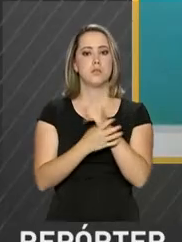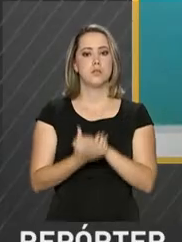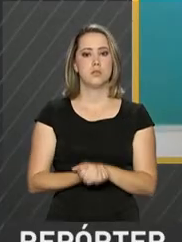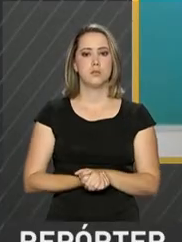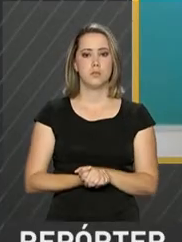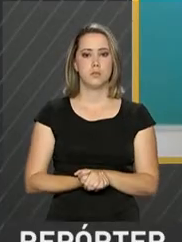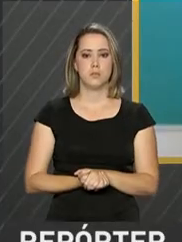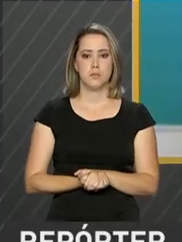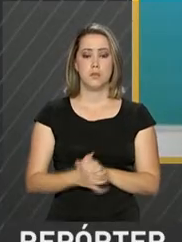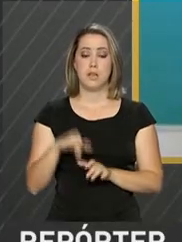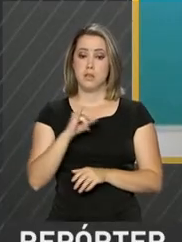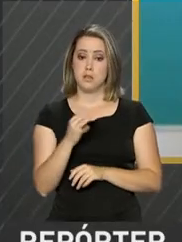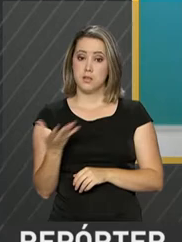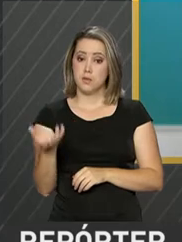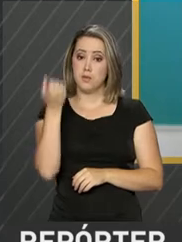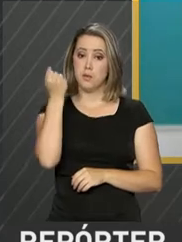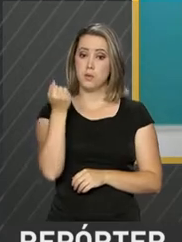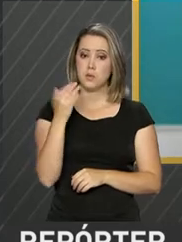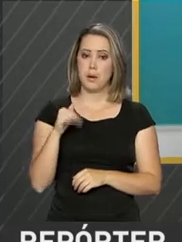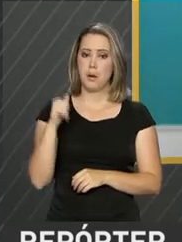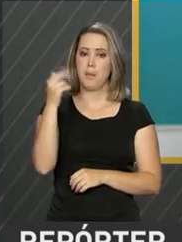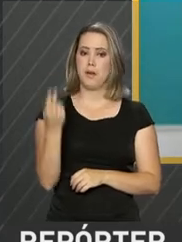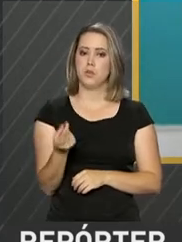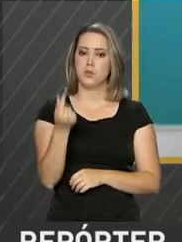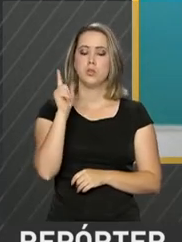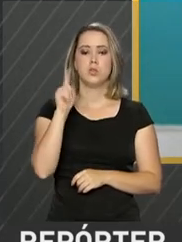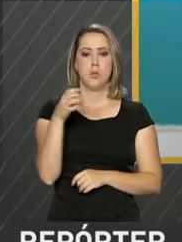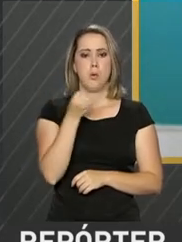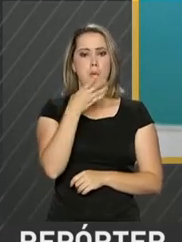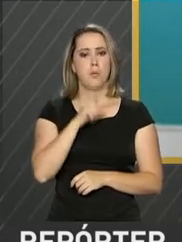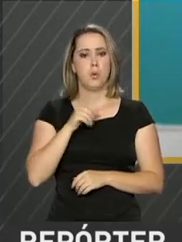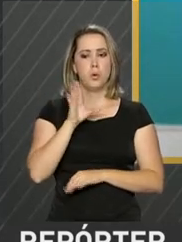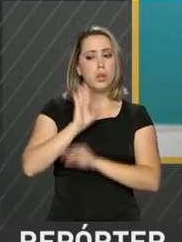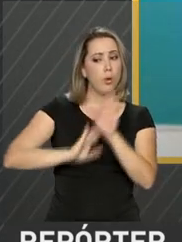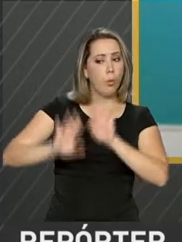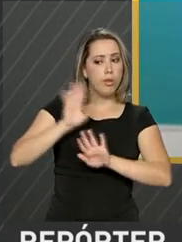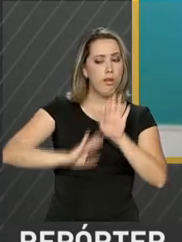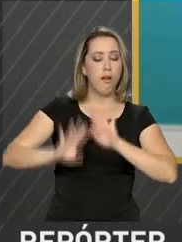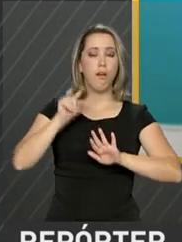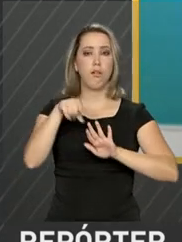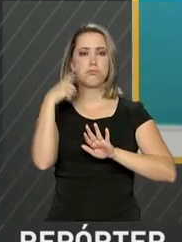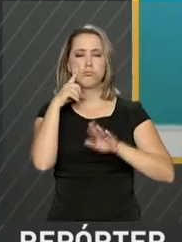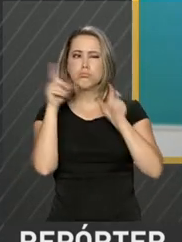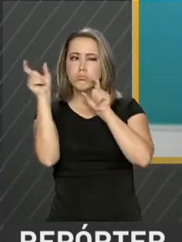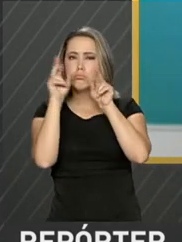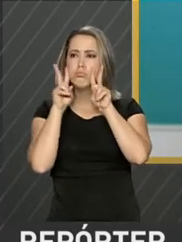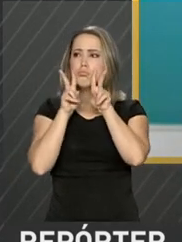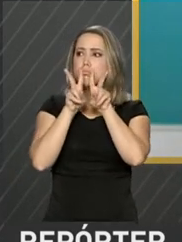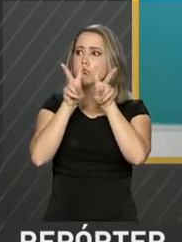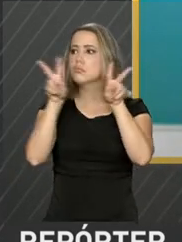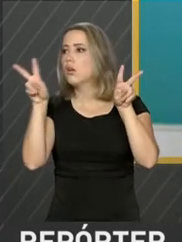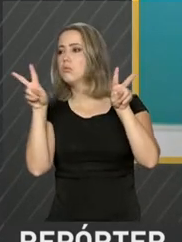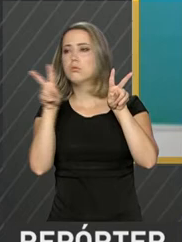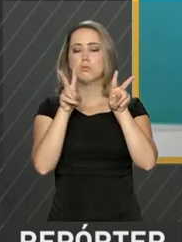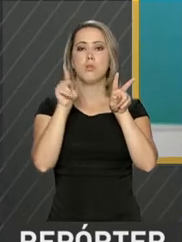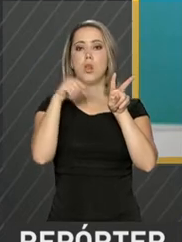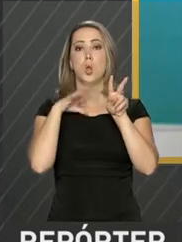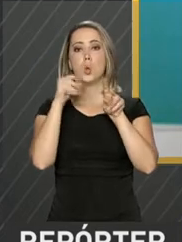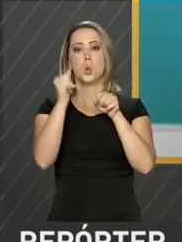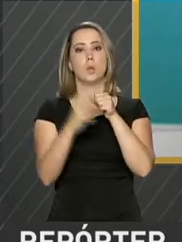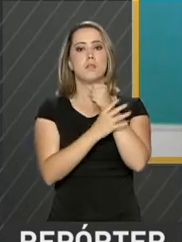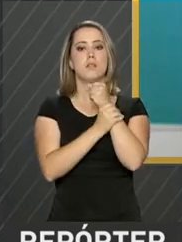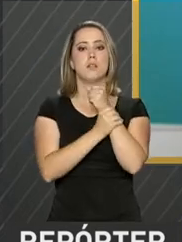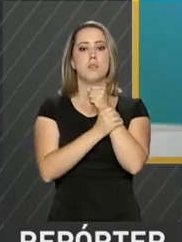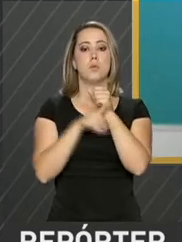for sacar um pouquinho mais de recursos, é bom ter um pouco mais de cuidado. Os, digamos assim, todo o serviço de